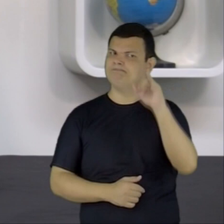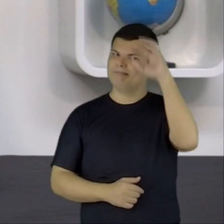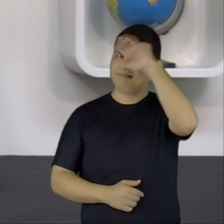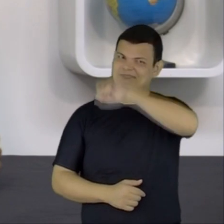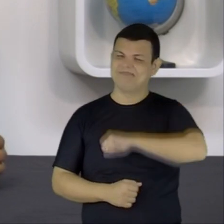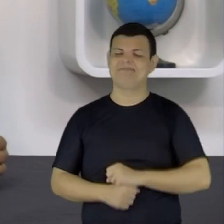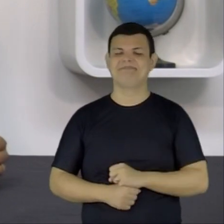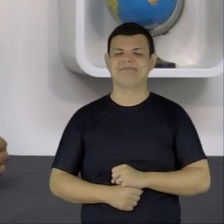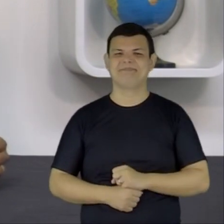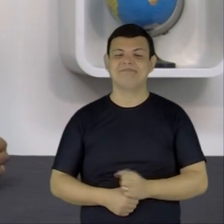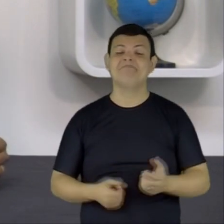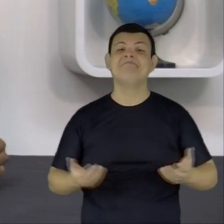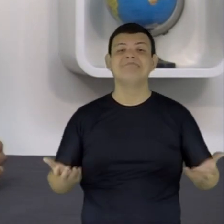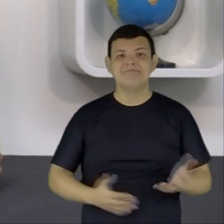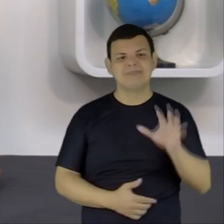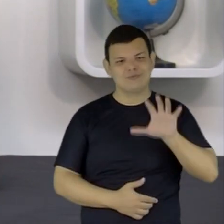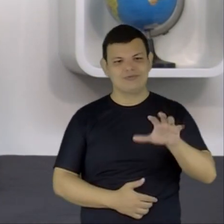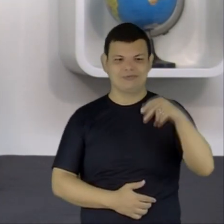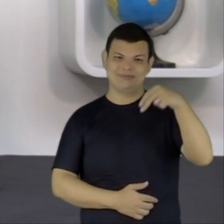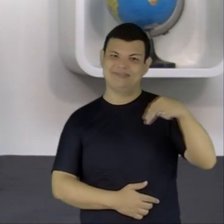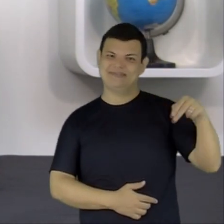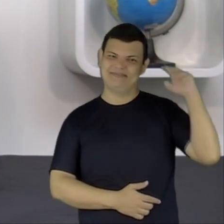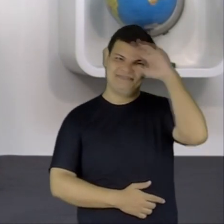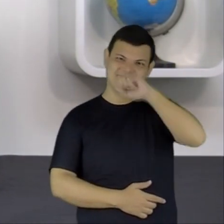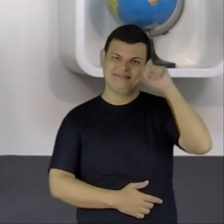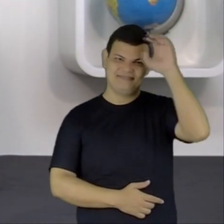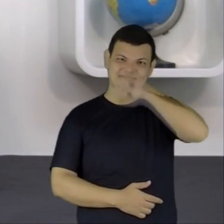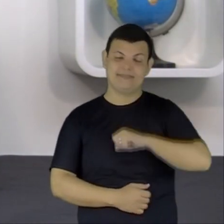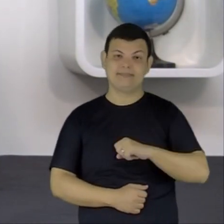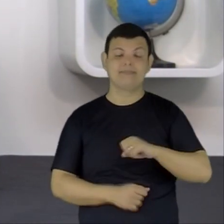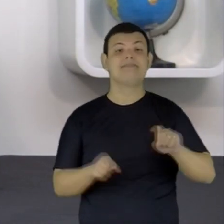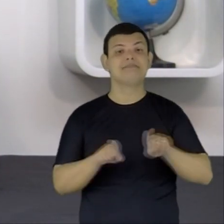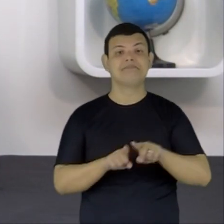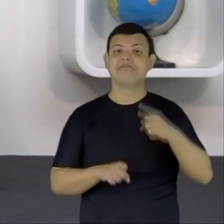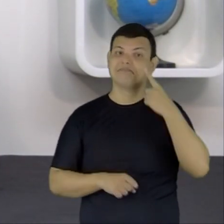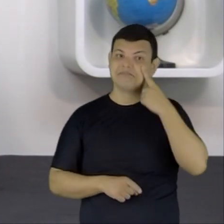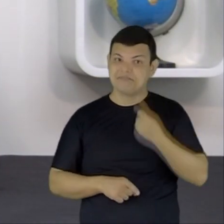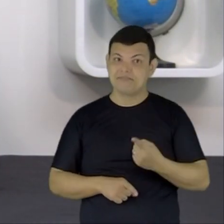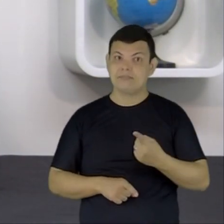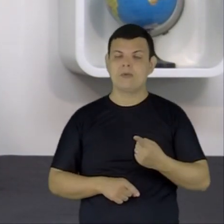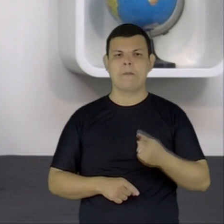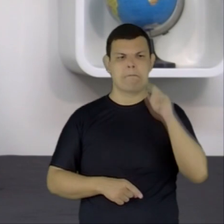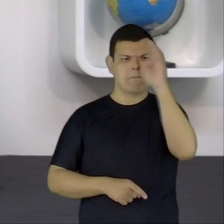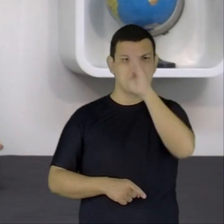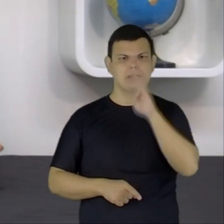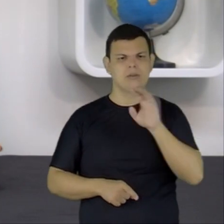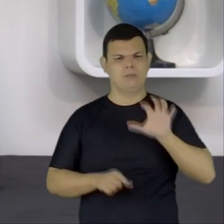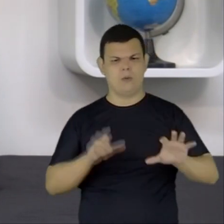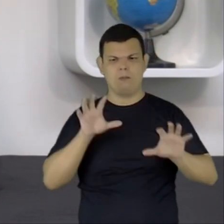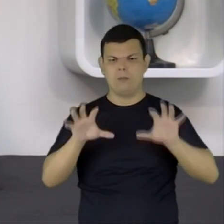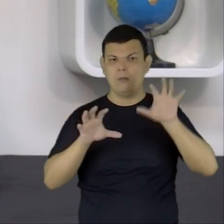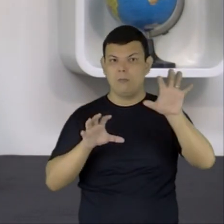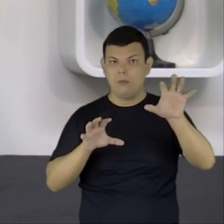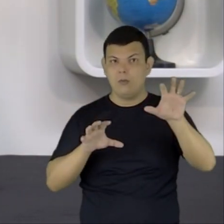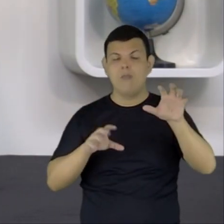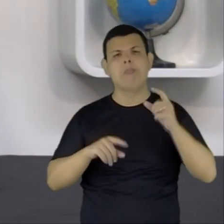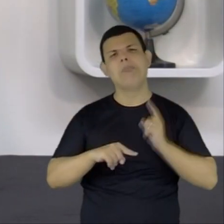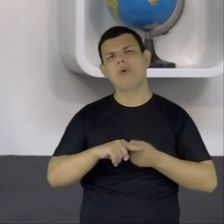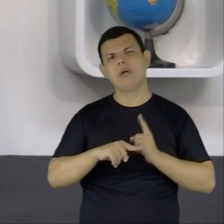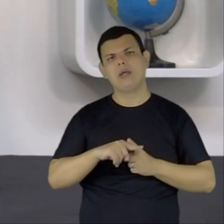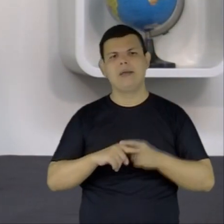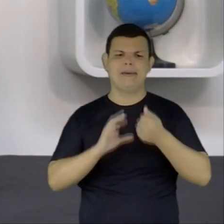as peculiaridades sobre a região Nordeste. Vimos também que o Brasil foi dividido em regiões por conta